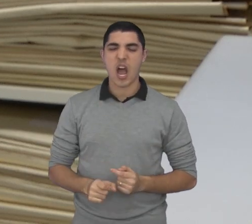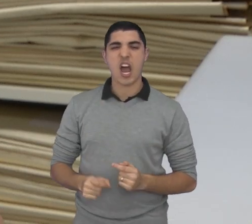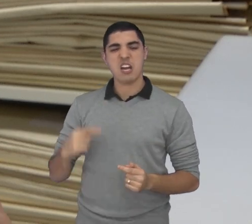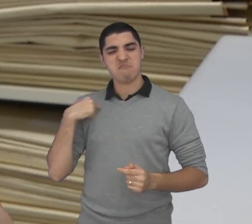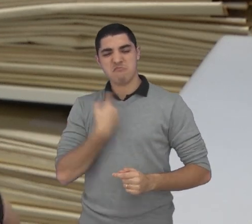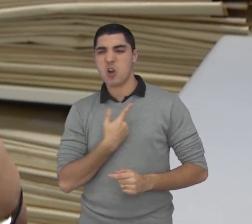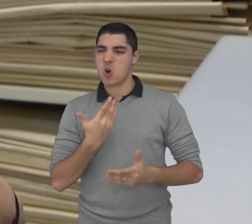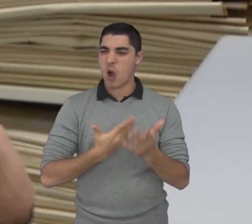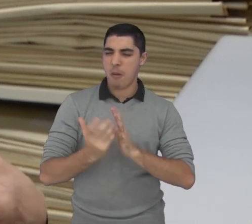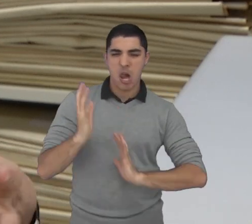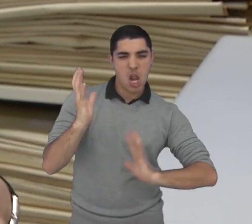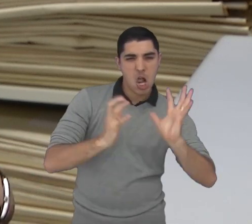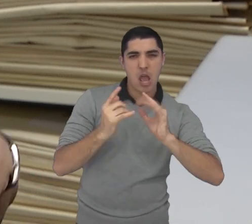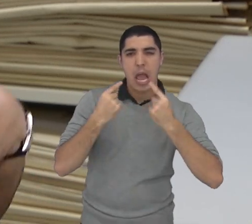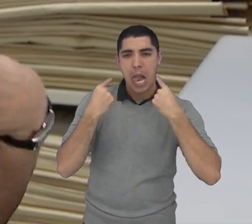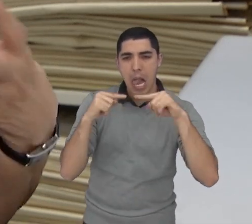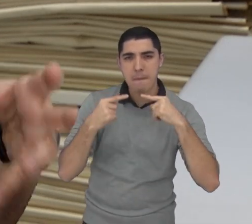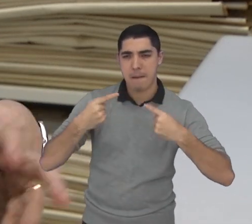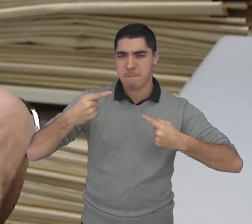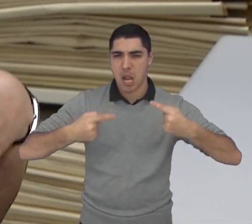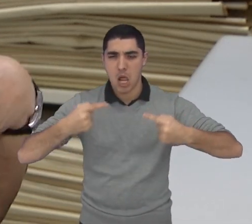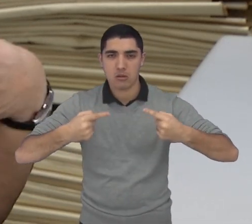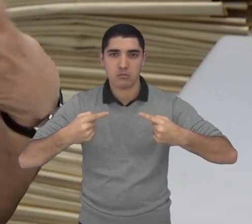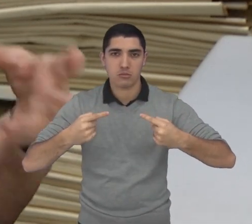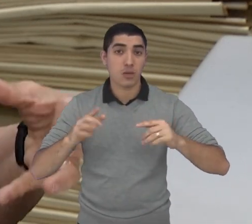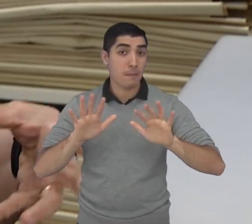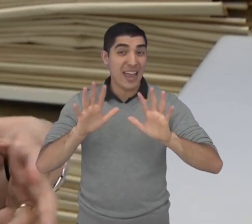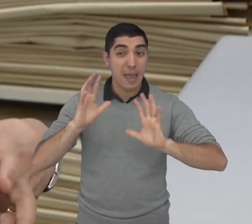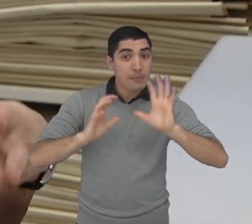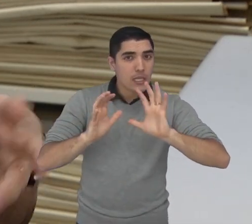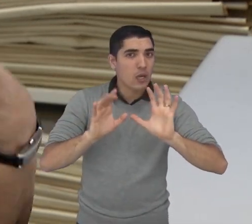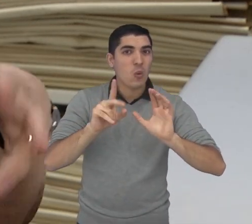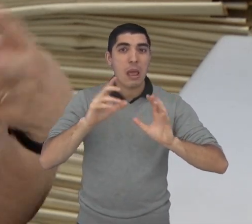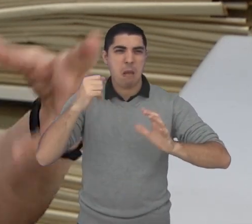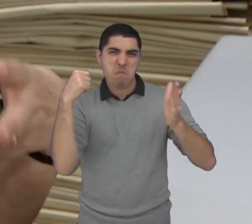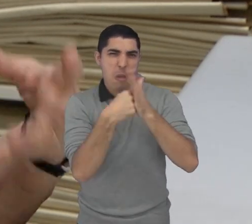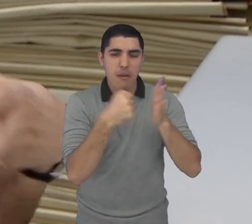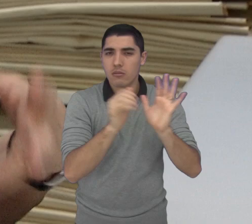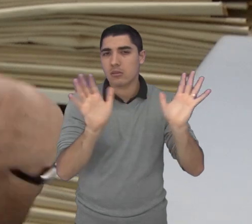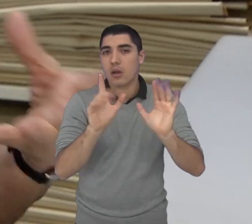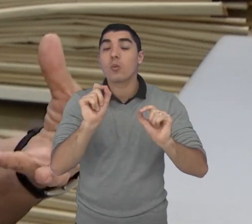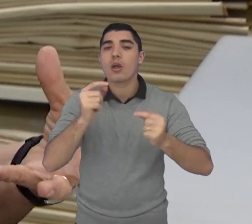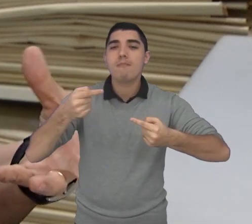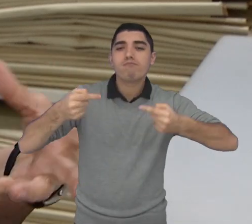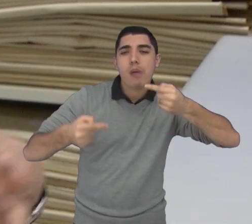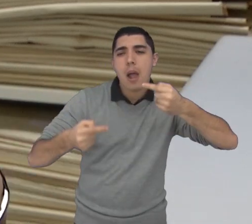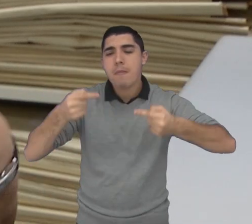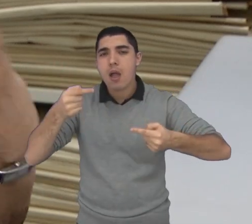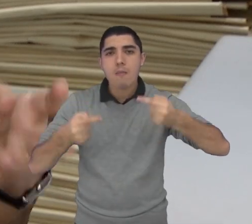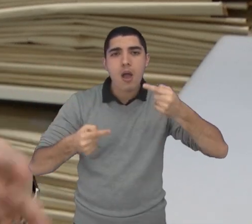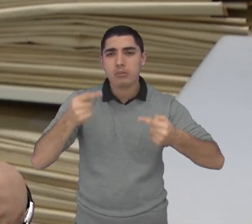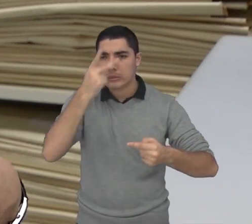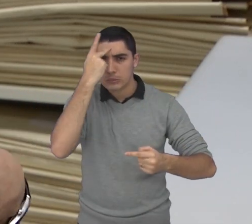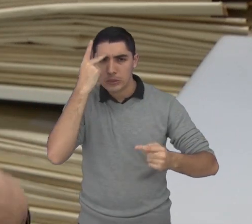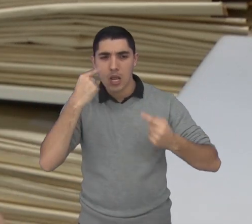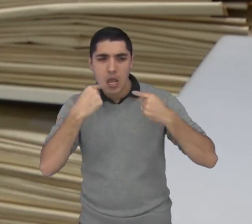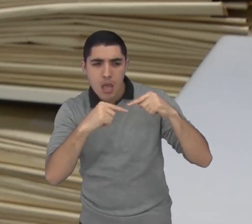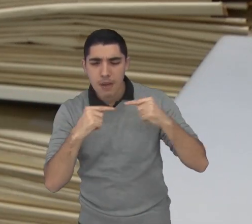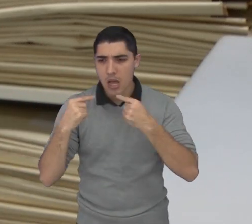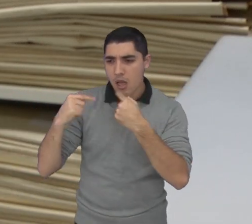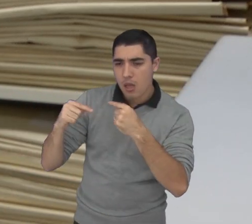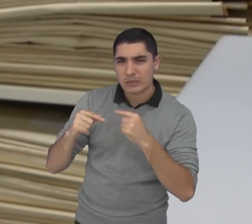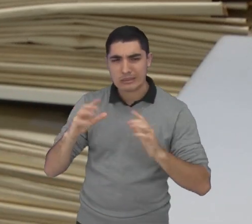querer radicalizar, e as brigas começaram, a briga no sentido de discussão, começaram a